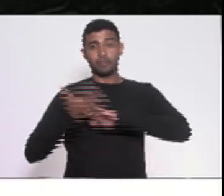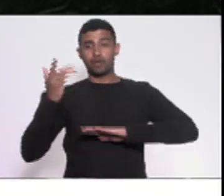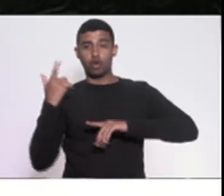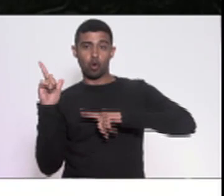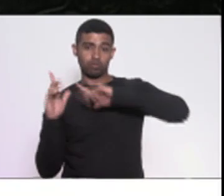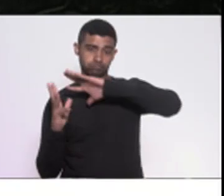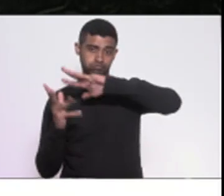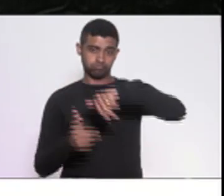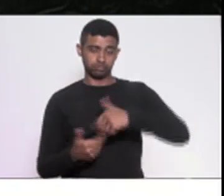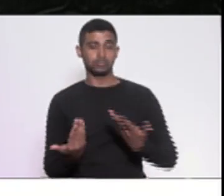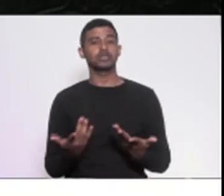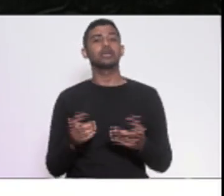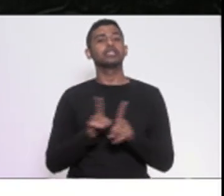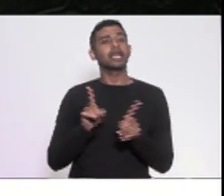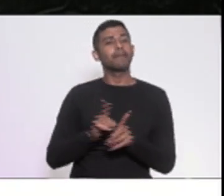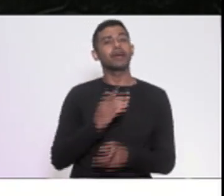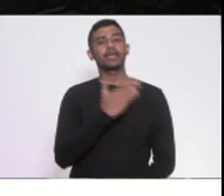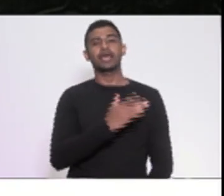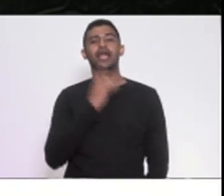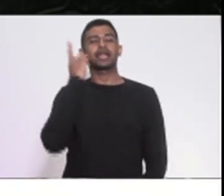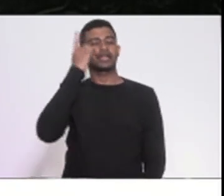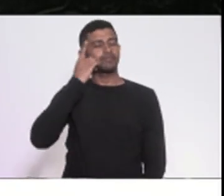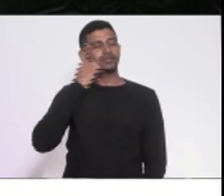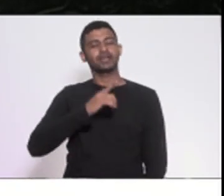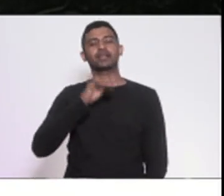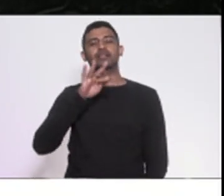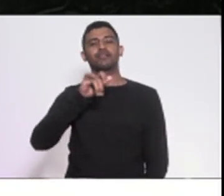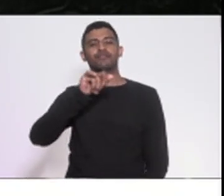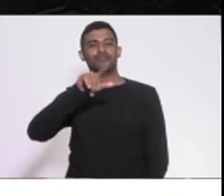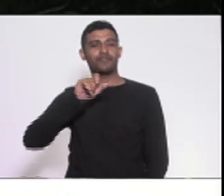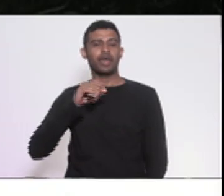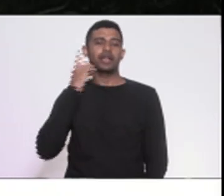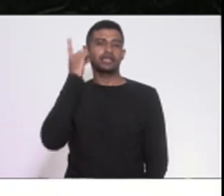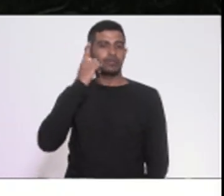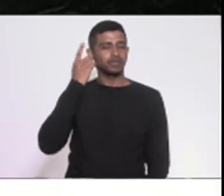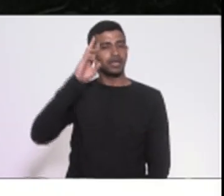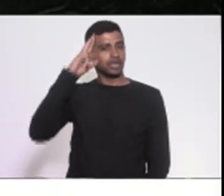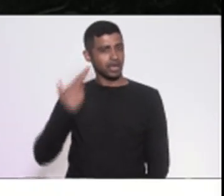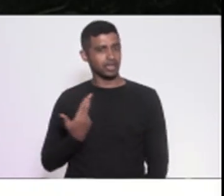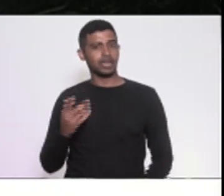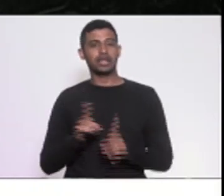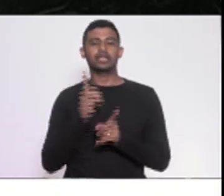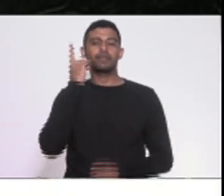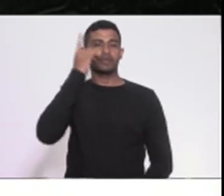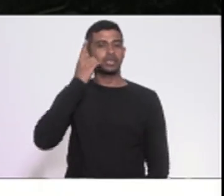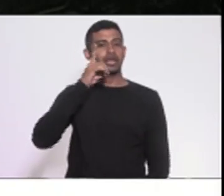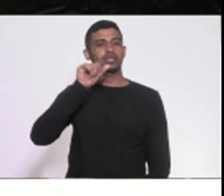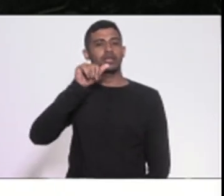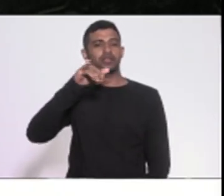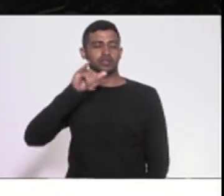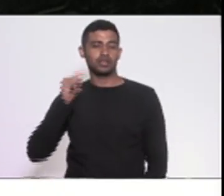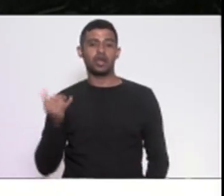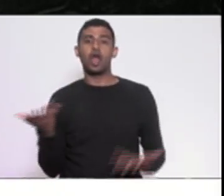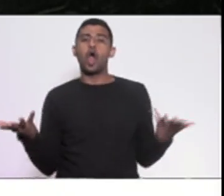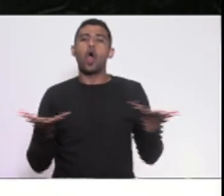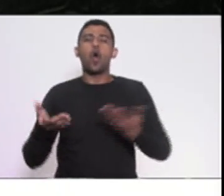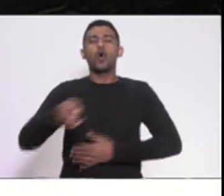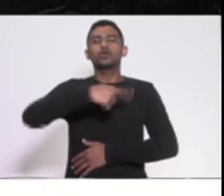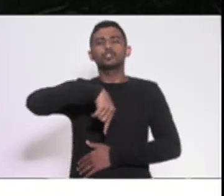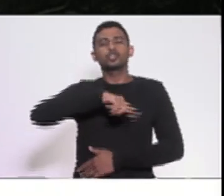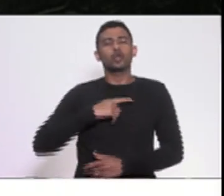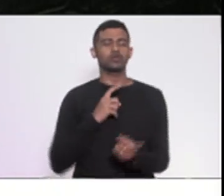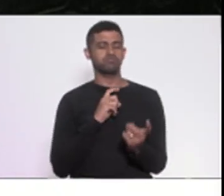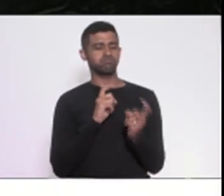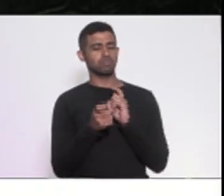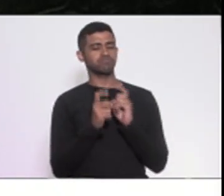Rosane Félix, da deputada Dani Monteiro e da deputada Renata Souza. Hoje, nós vamos, de uma forma muito